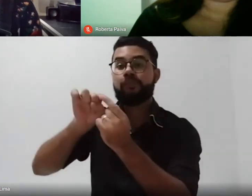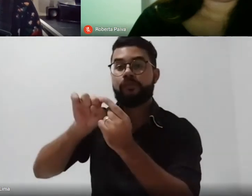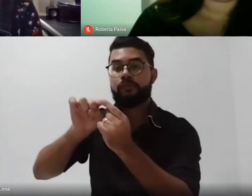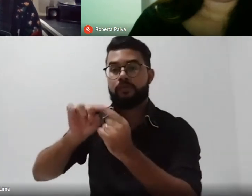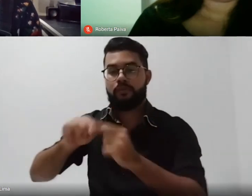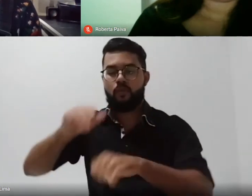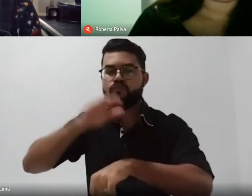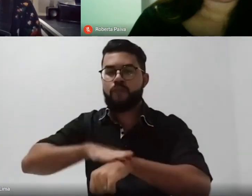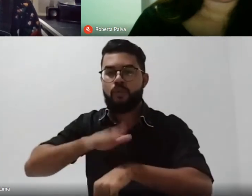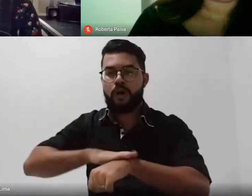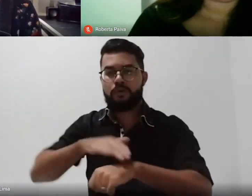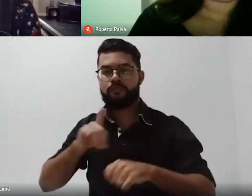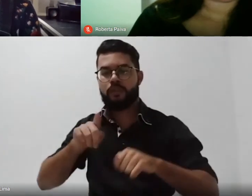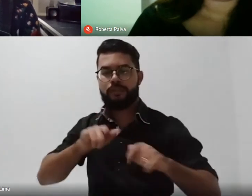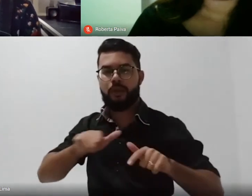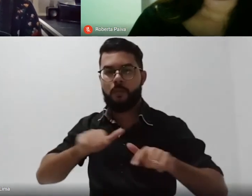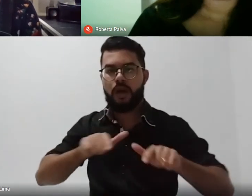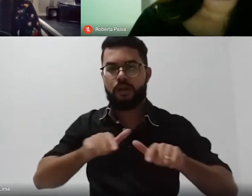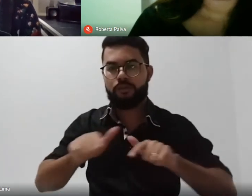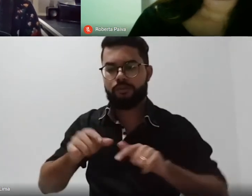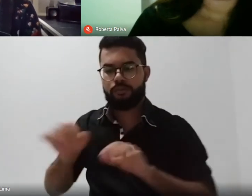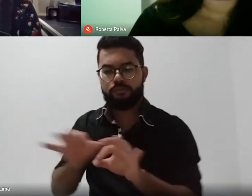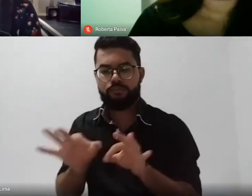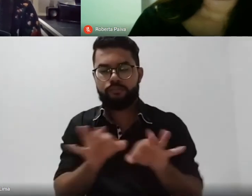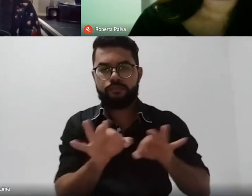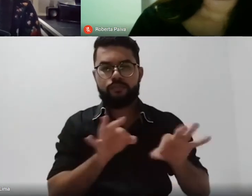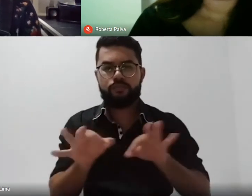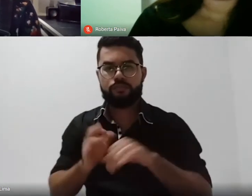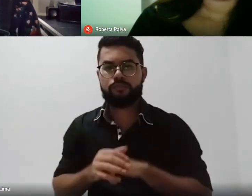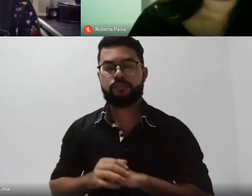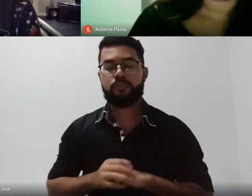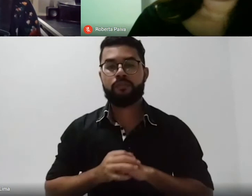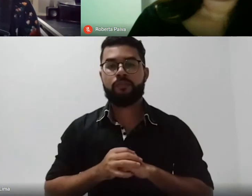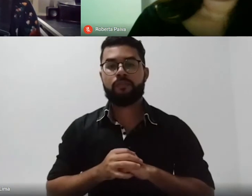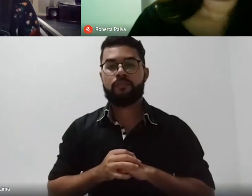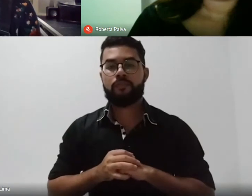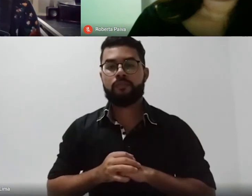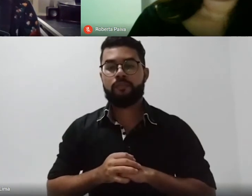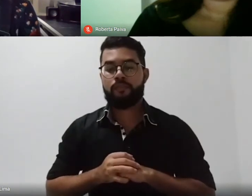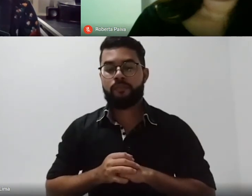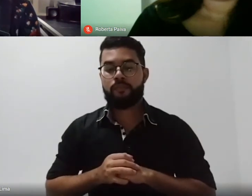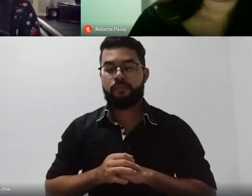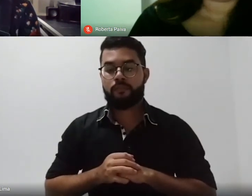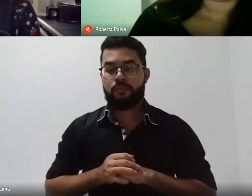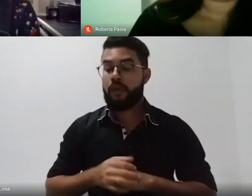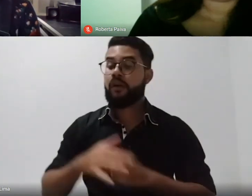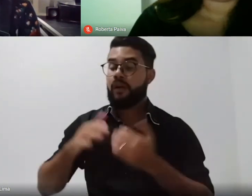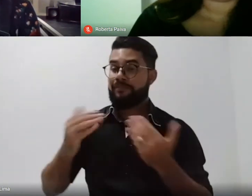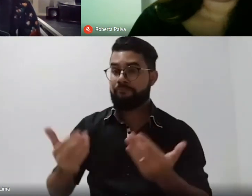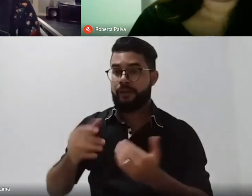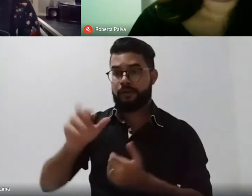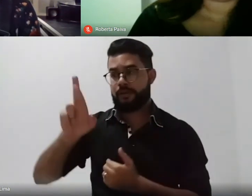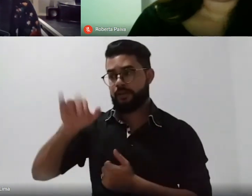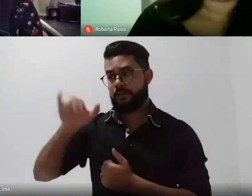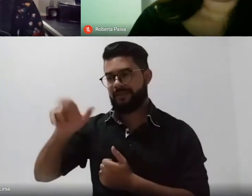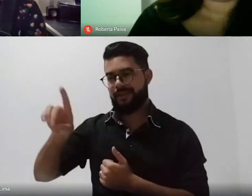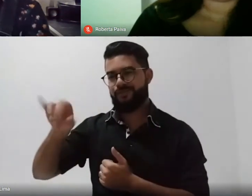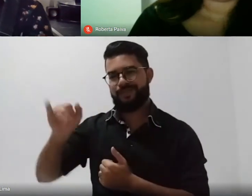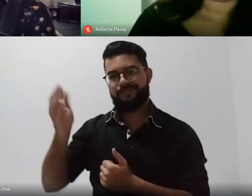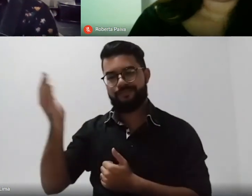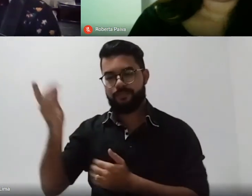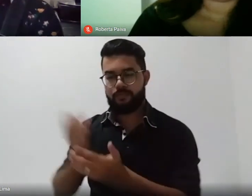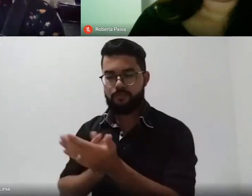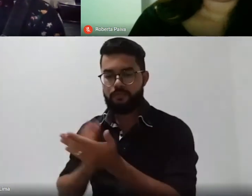o momento do processo criativo em que você se encontra, né? Esse é o ponto. E aí, Rinaldo deu sequência a isso nas disciplinas de